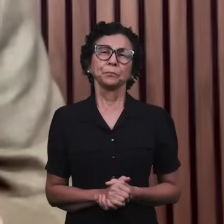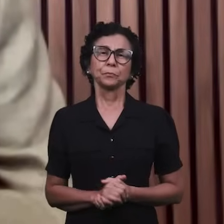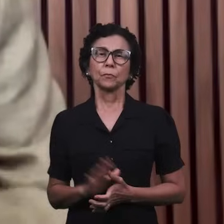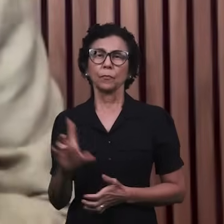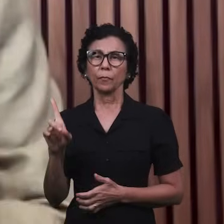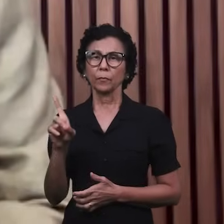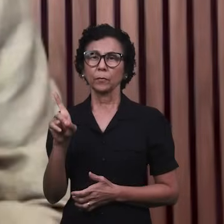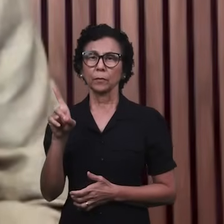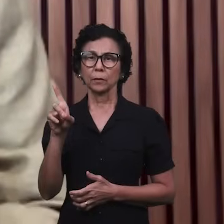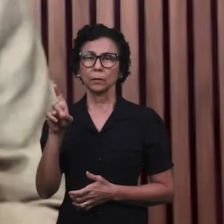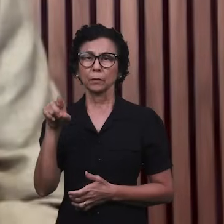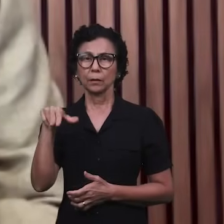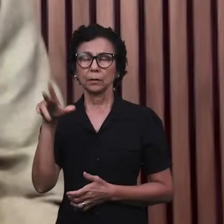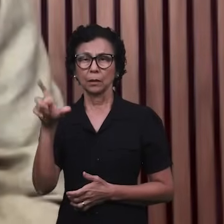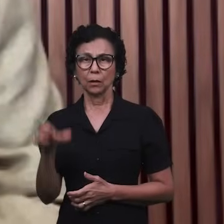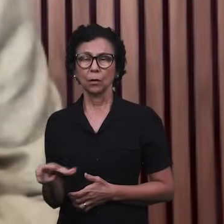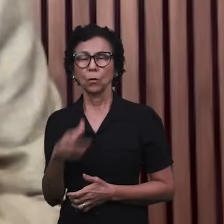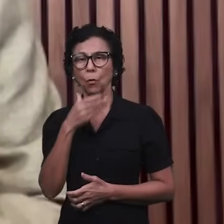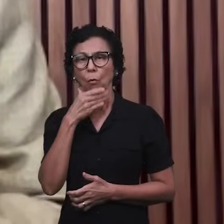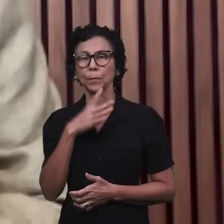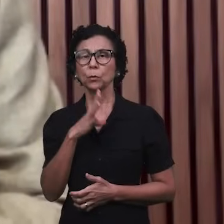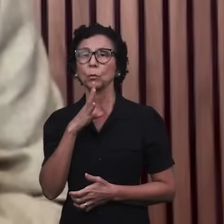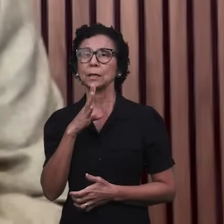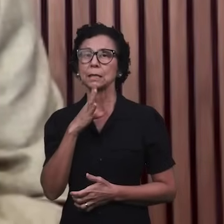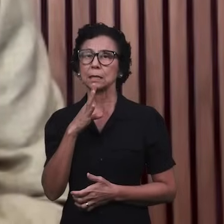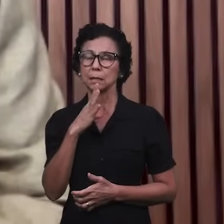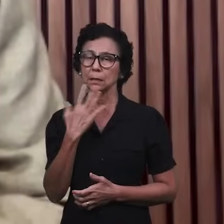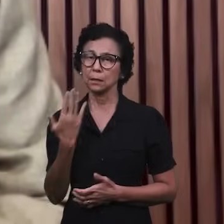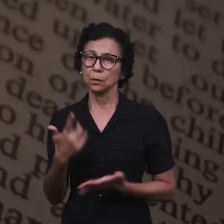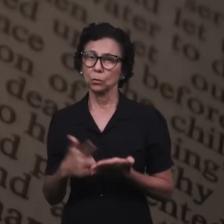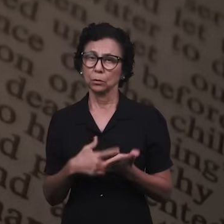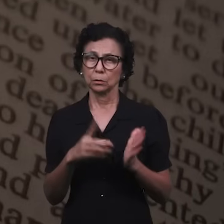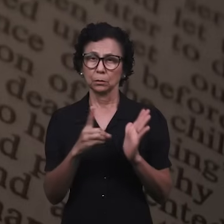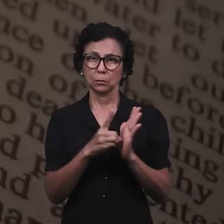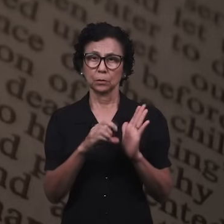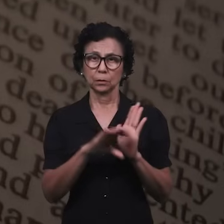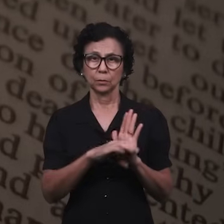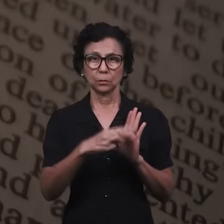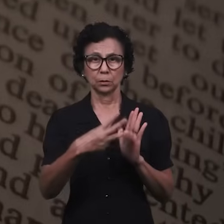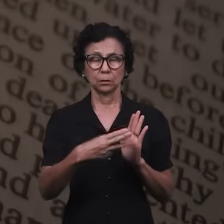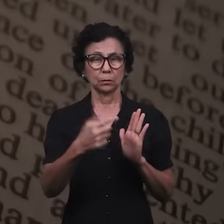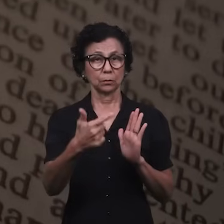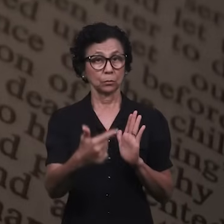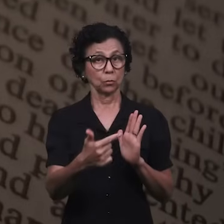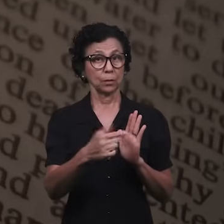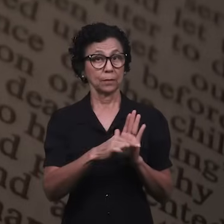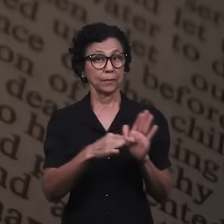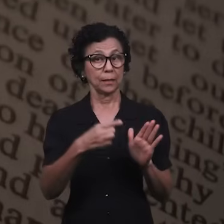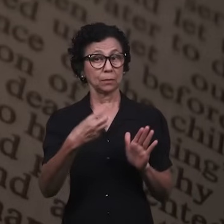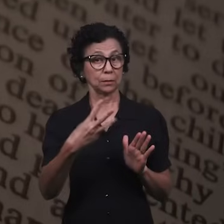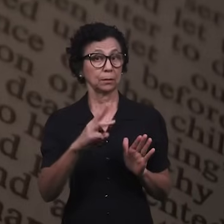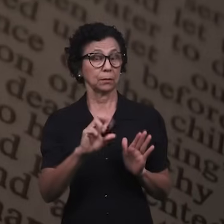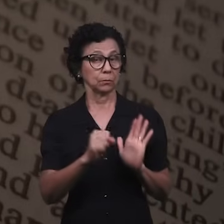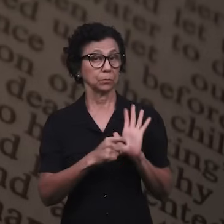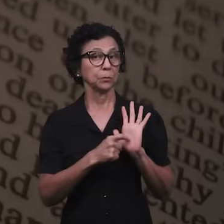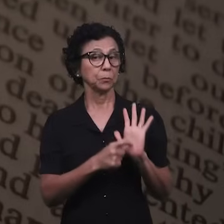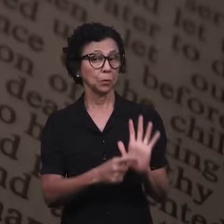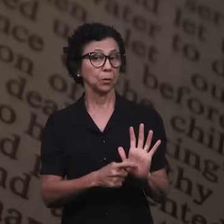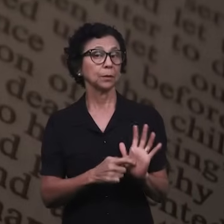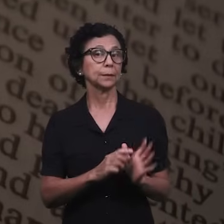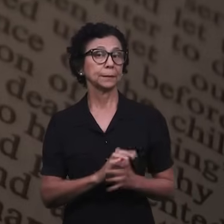era conhecido por Daniel, o livro de Deuteronômio, no capítulo 32,